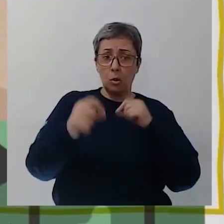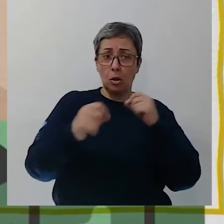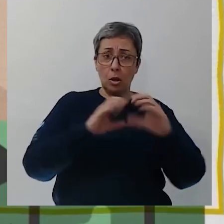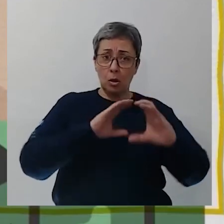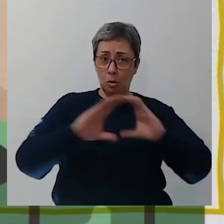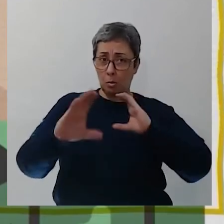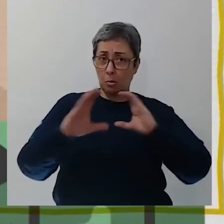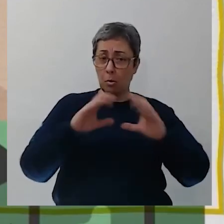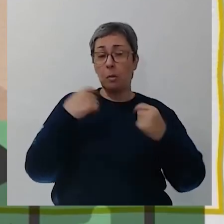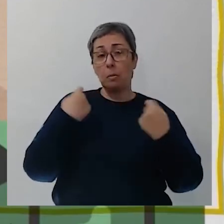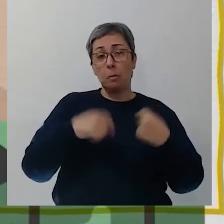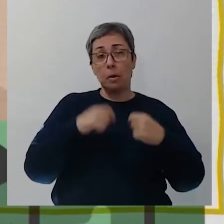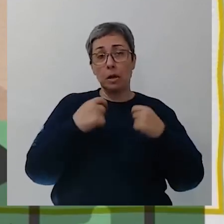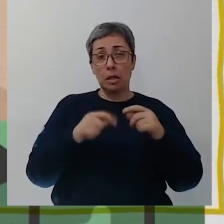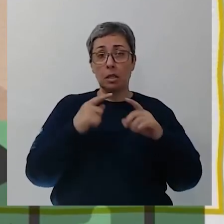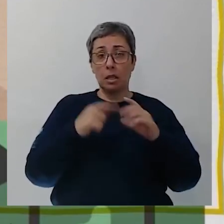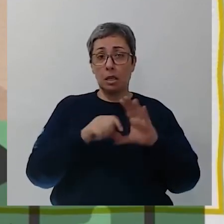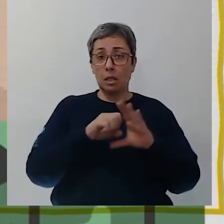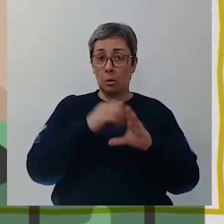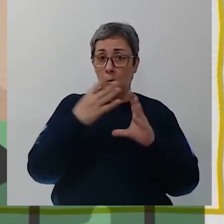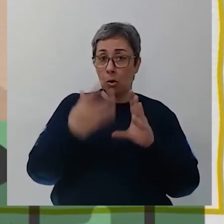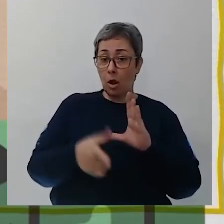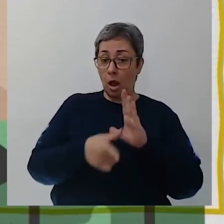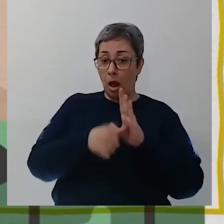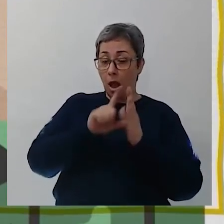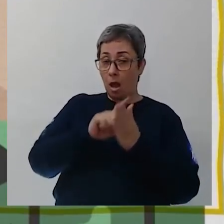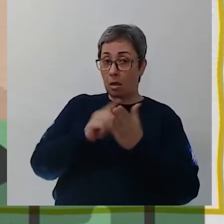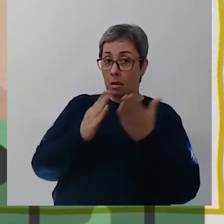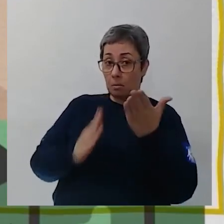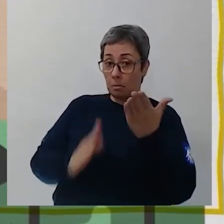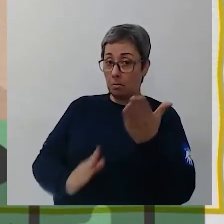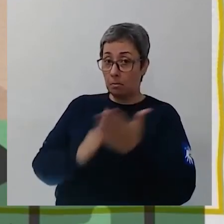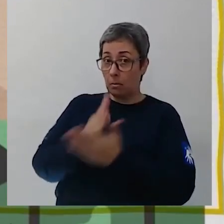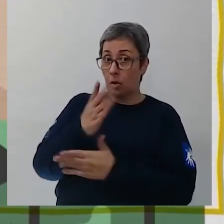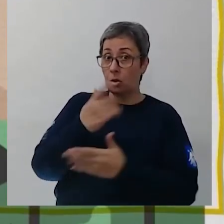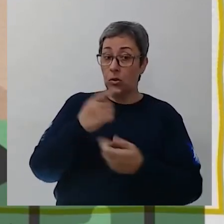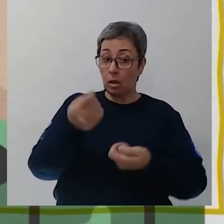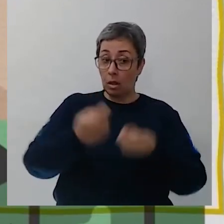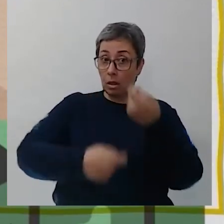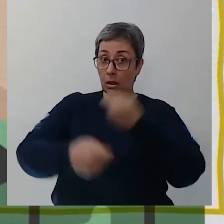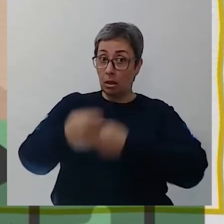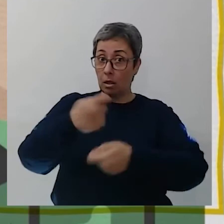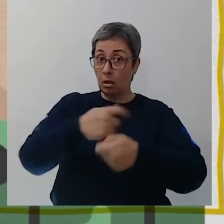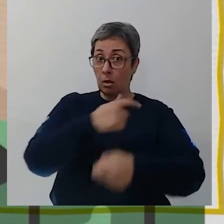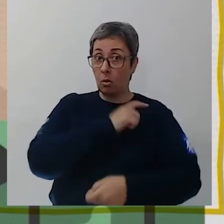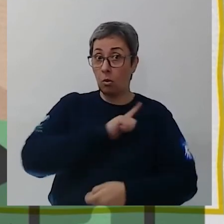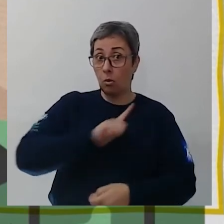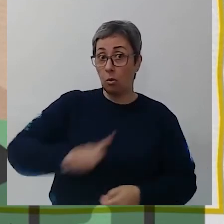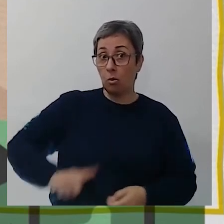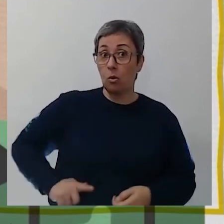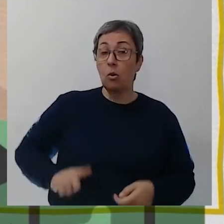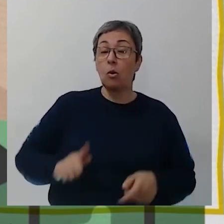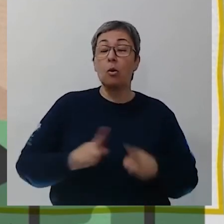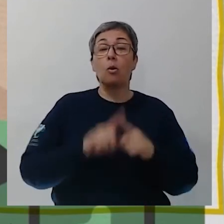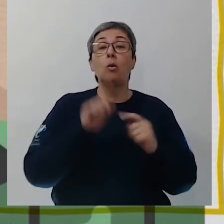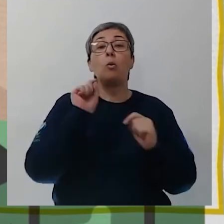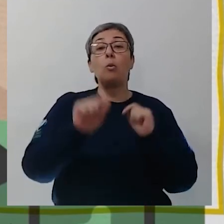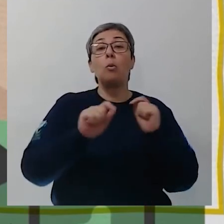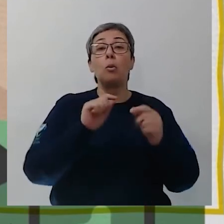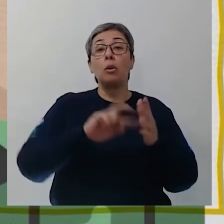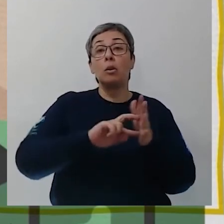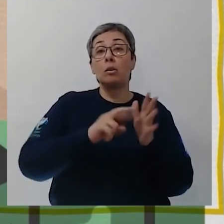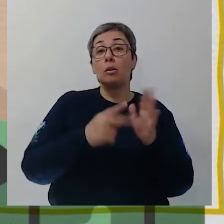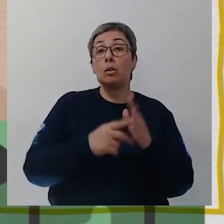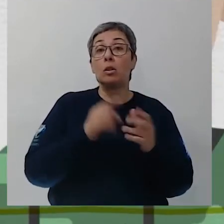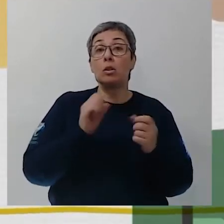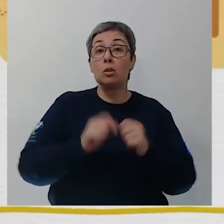forma de comunicação deveria ter seu conteúdo previamente aprovado pelos administradores do governo. Isso significa